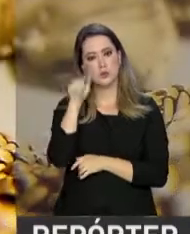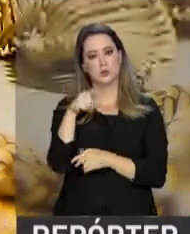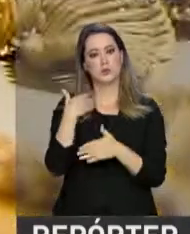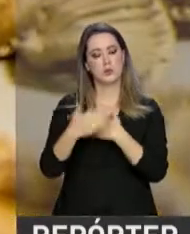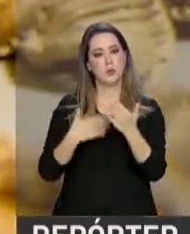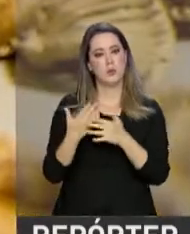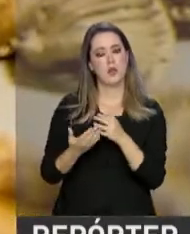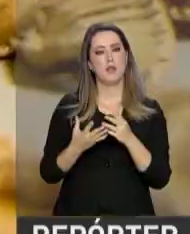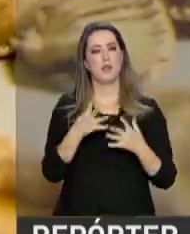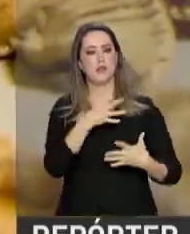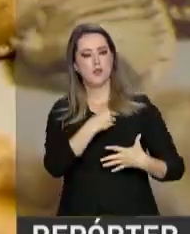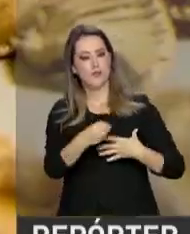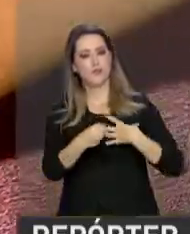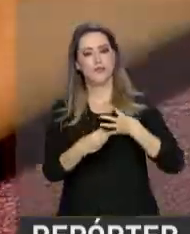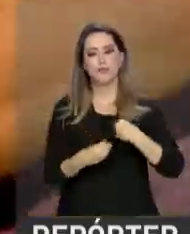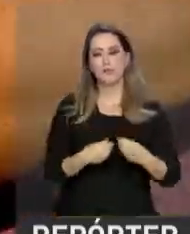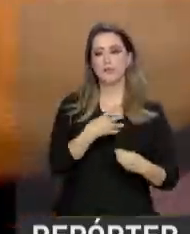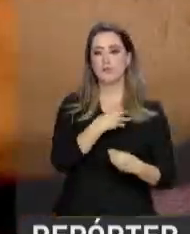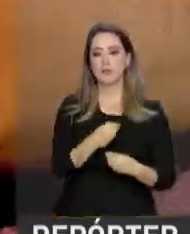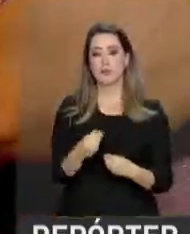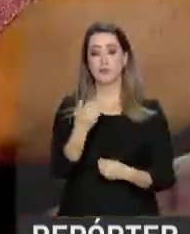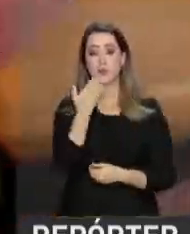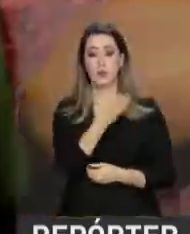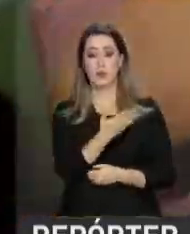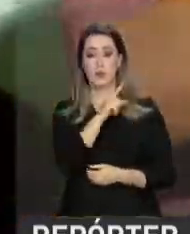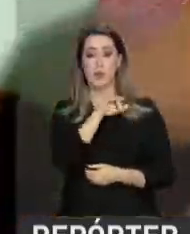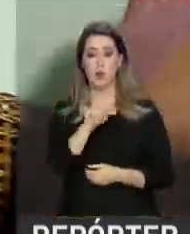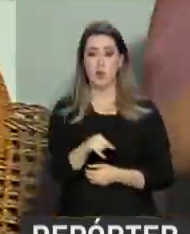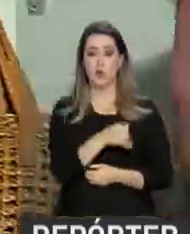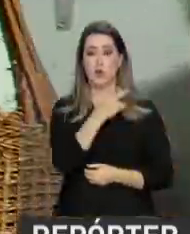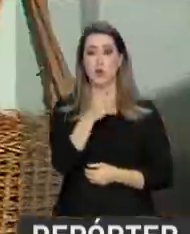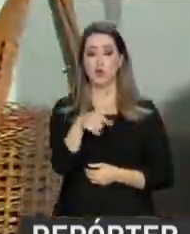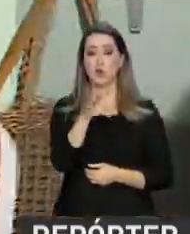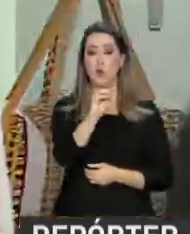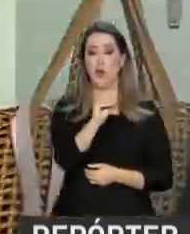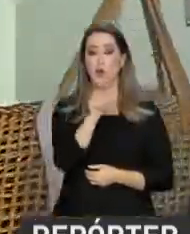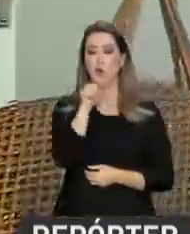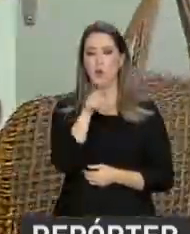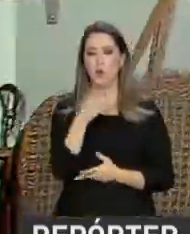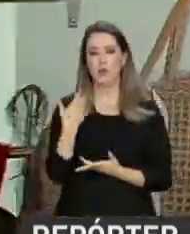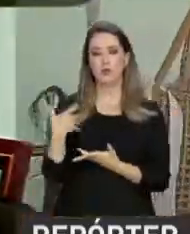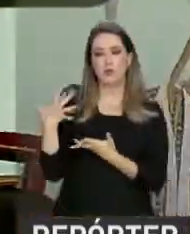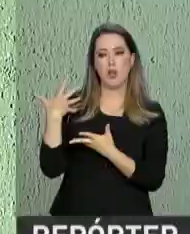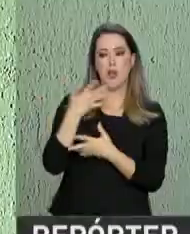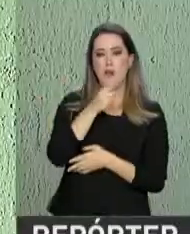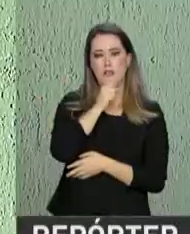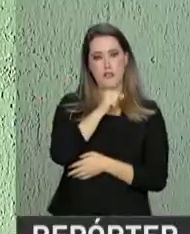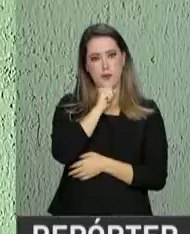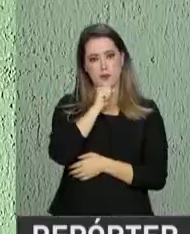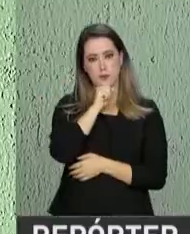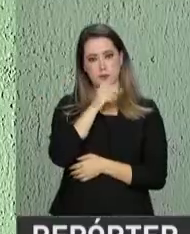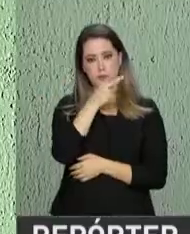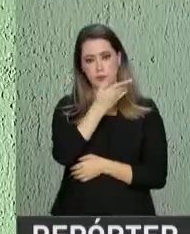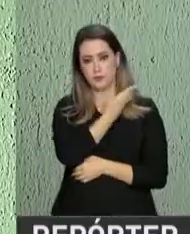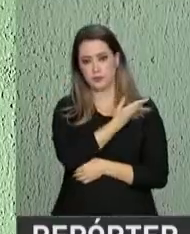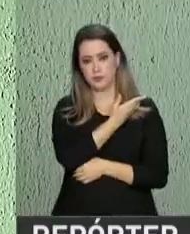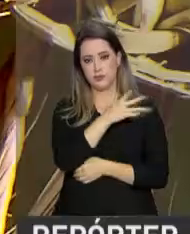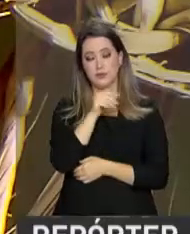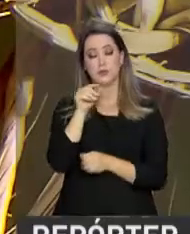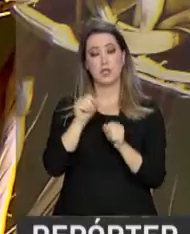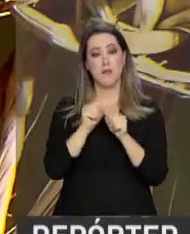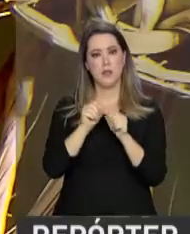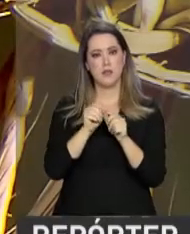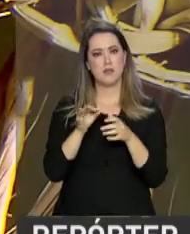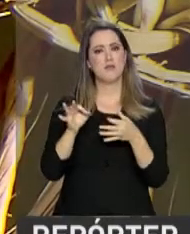passa de geração a geração no caso de joão o dom foi herdado da avó materna dona maria juventina